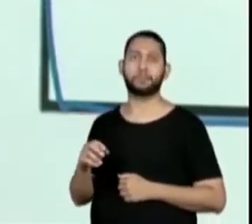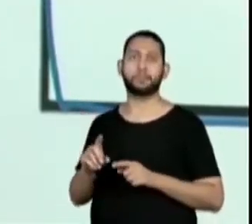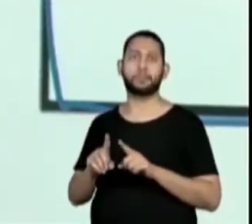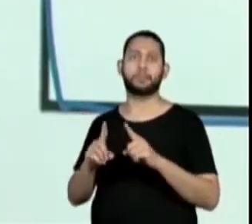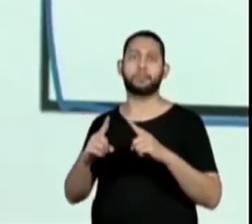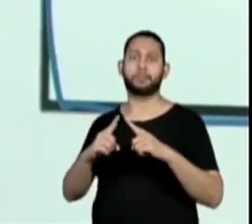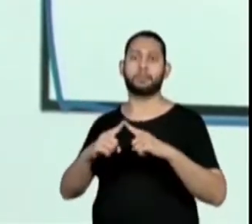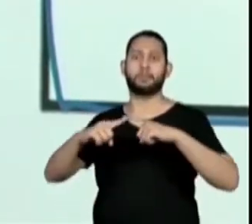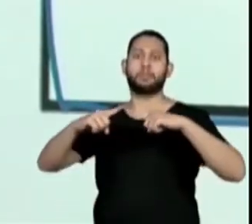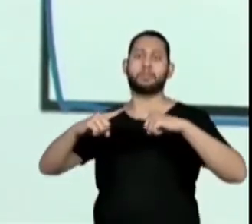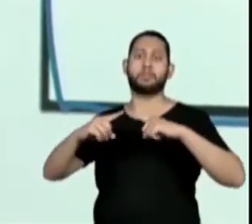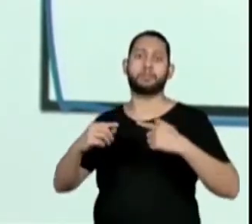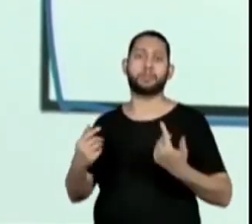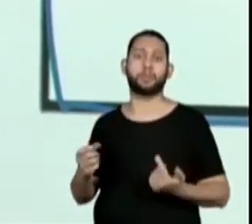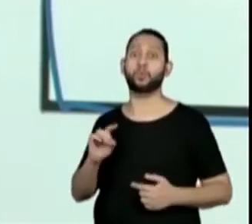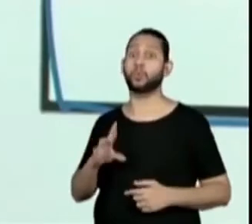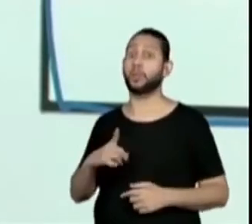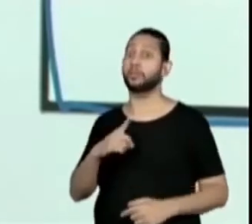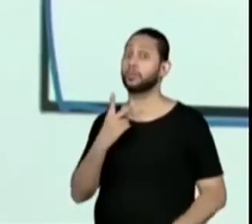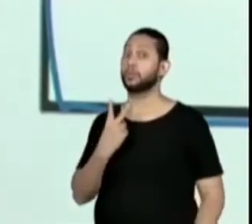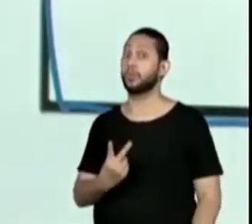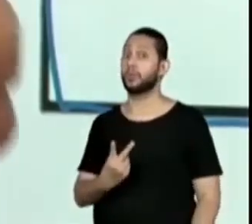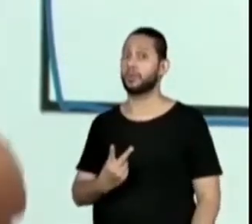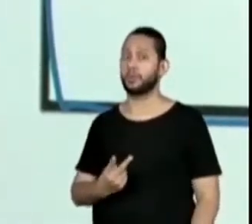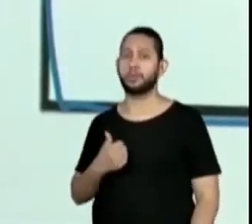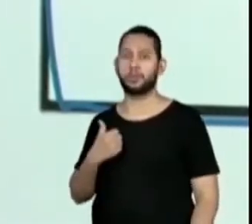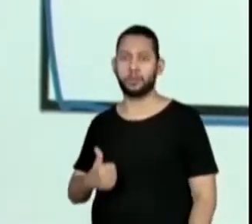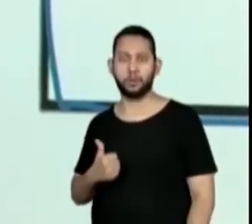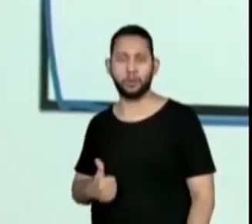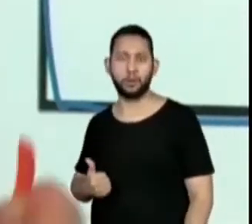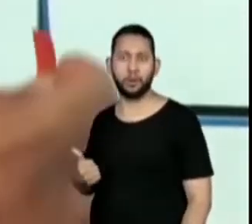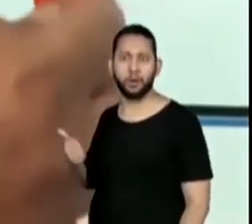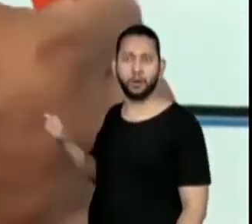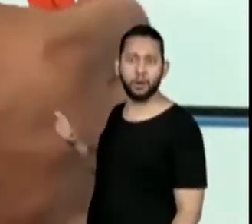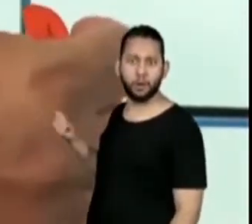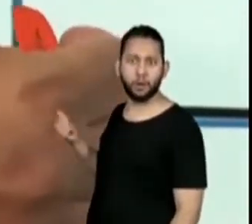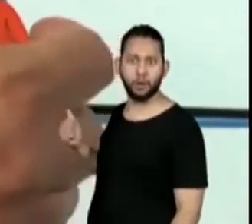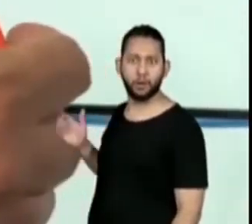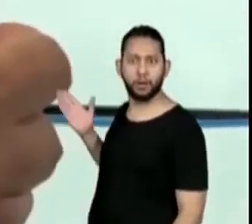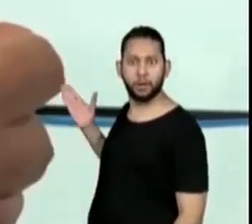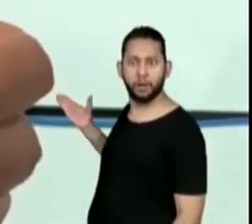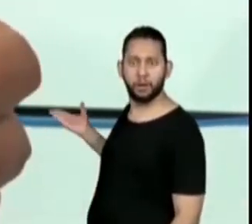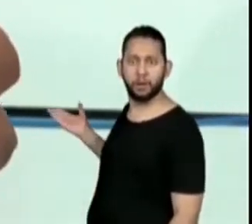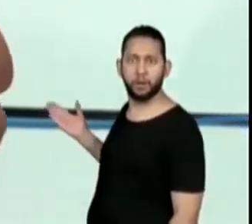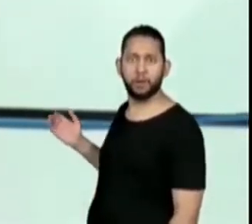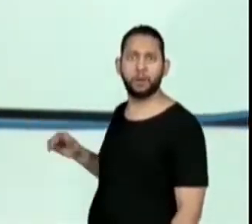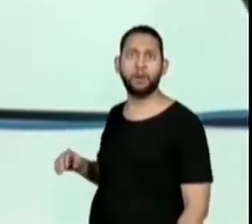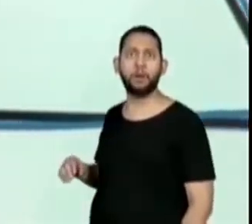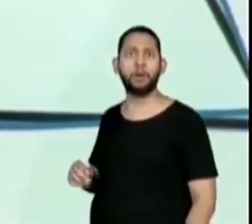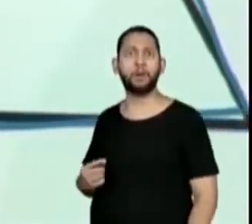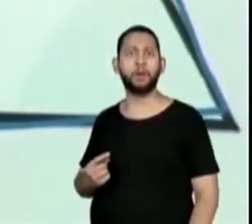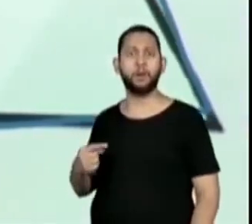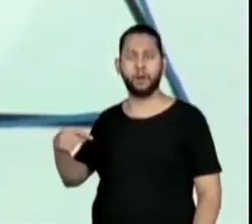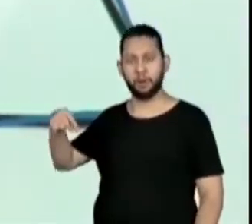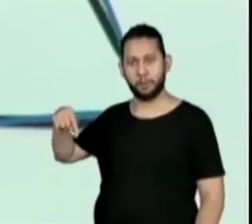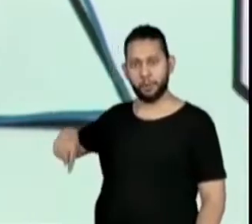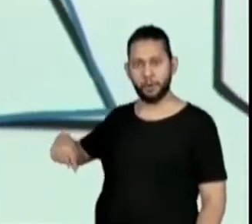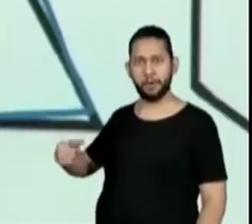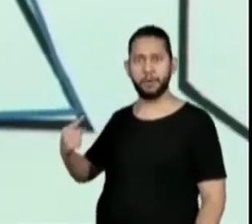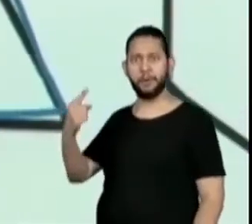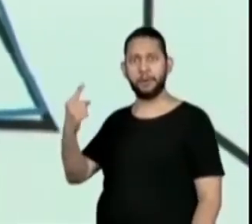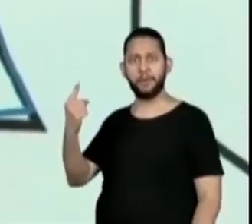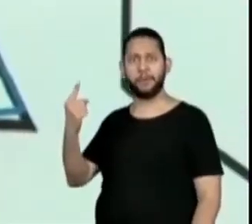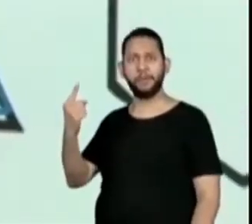ângulos retos? Só dois, perfeito. Do lado, turma, um em cima, outro